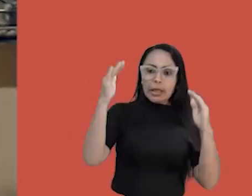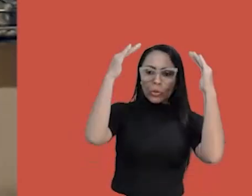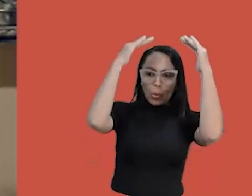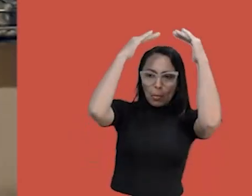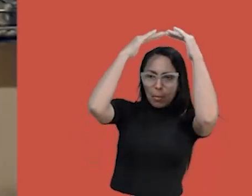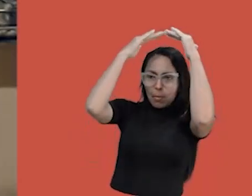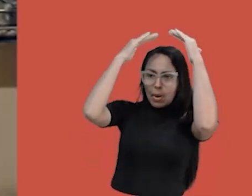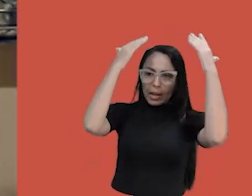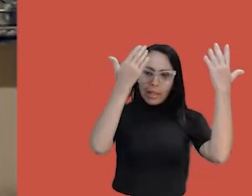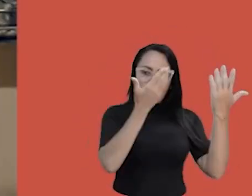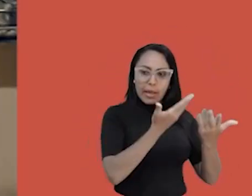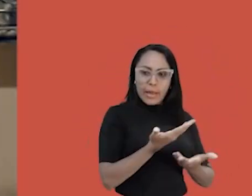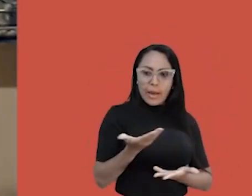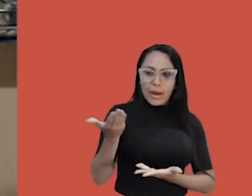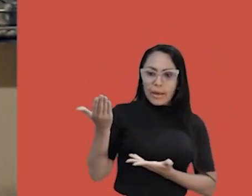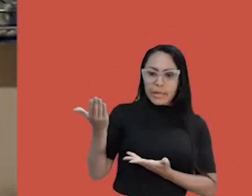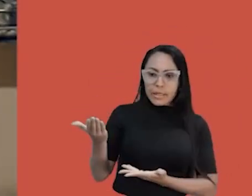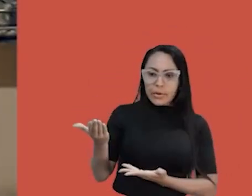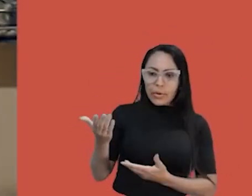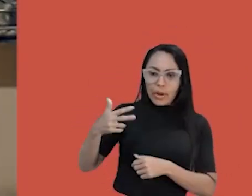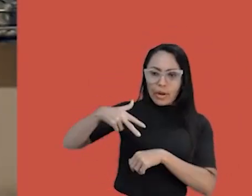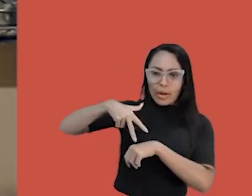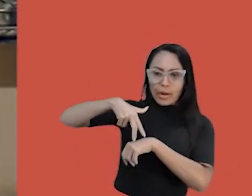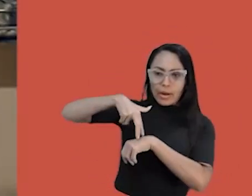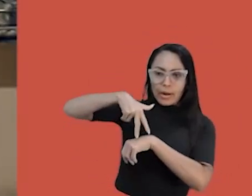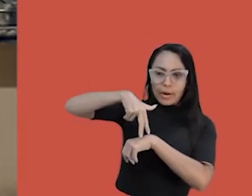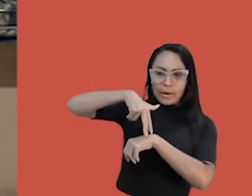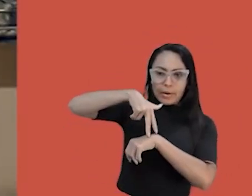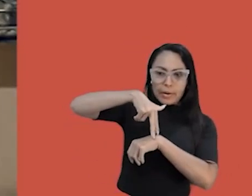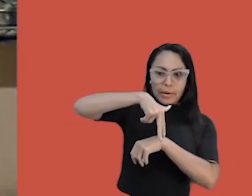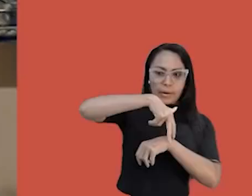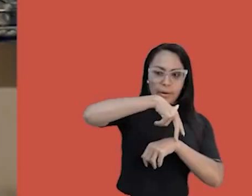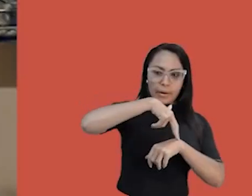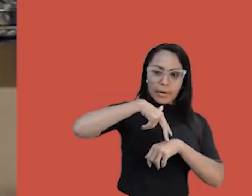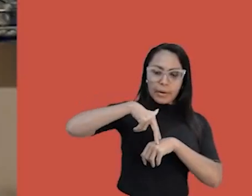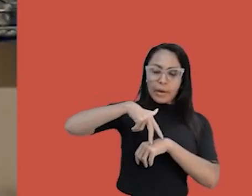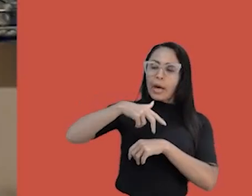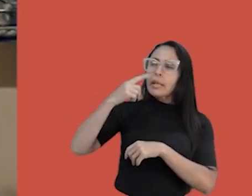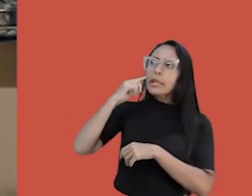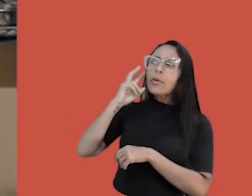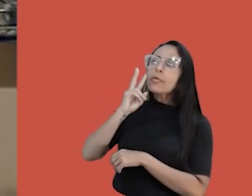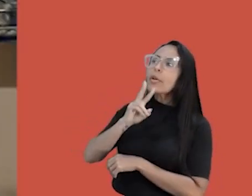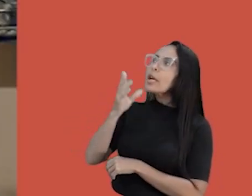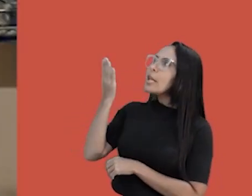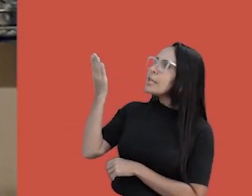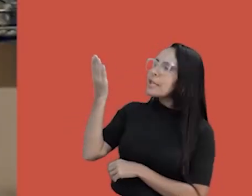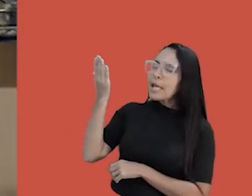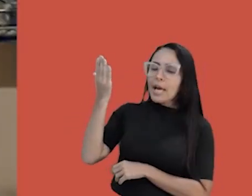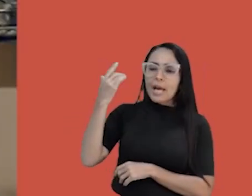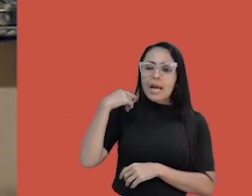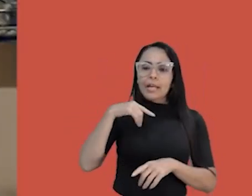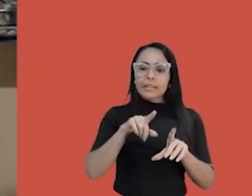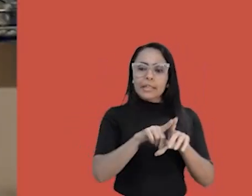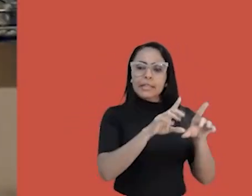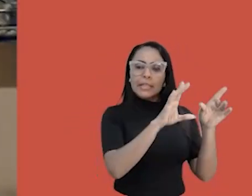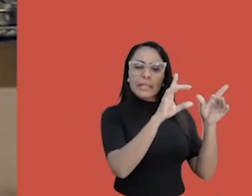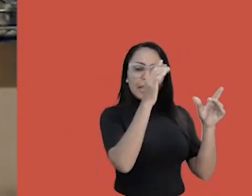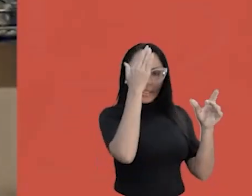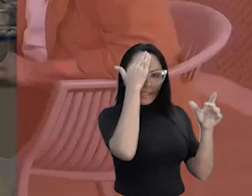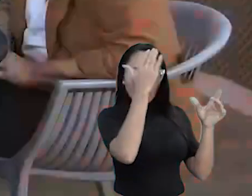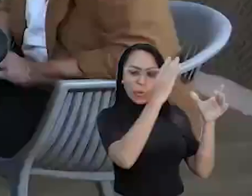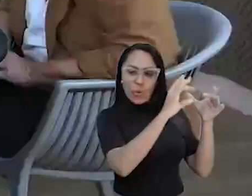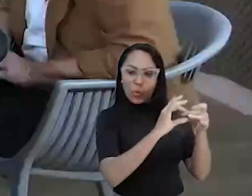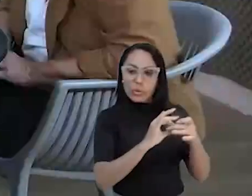também de movimento. Então, nada é aleatório. Por mais que a gente tenha esse olhar de entender o contexto, mas para quem está